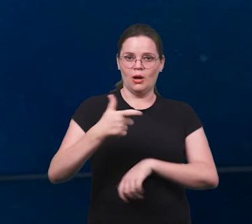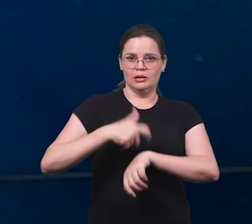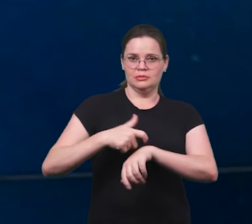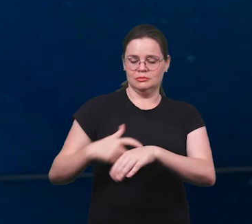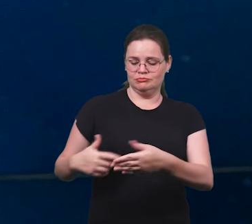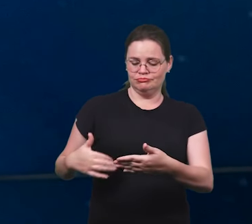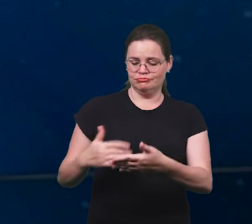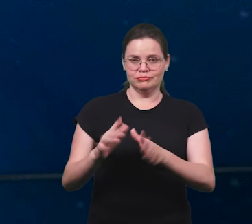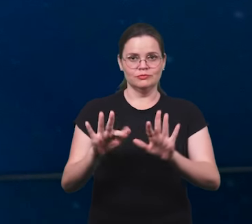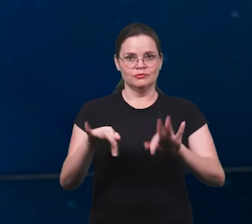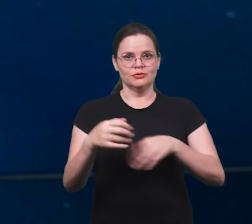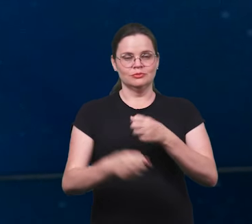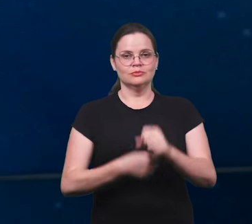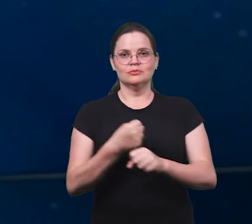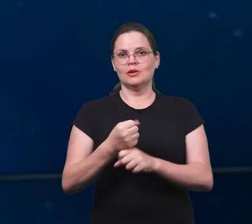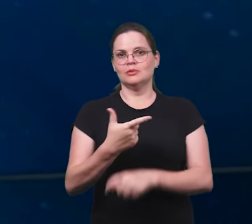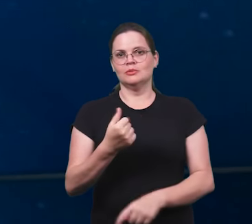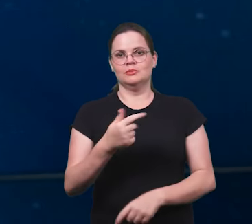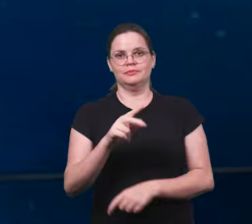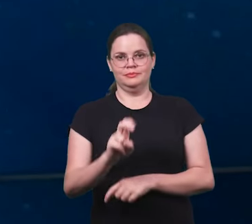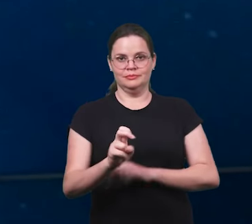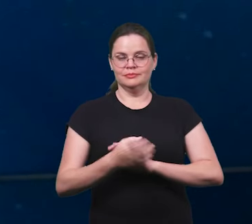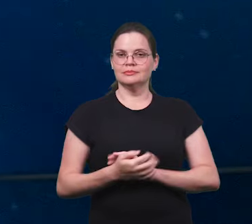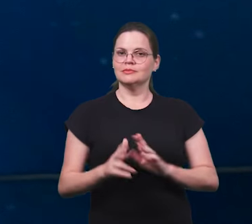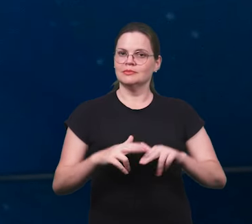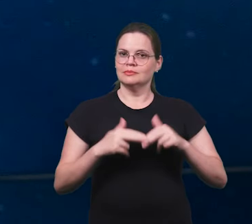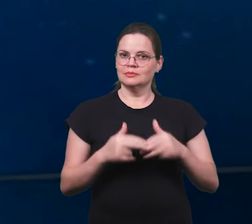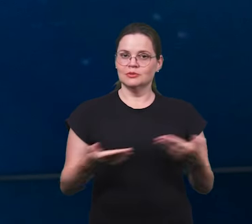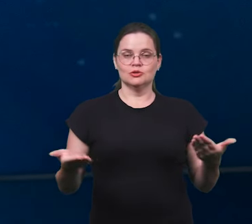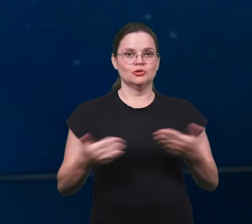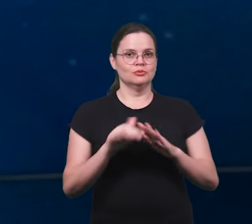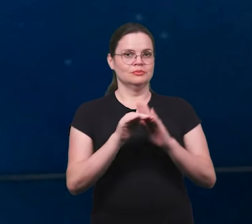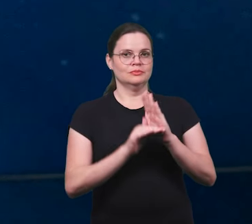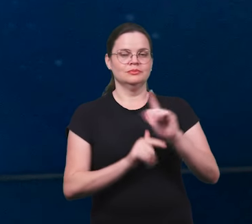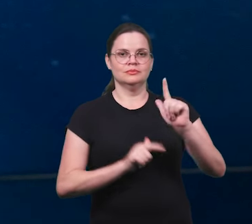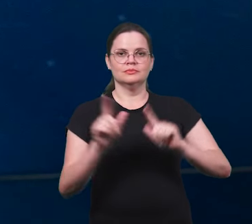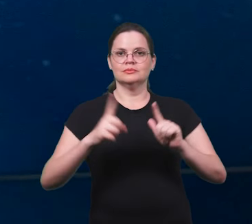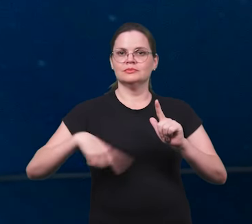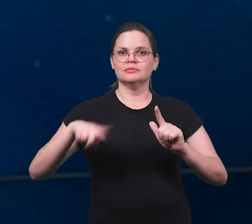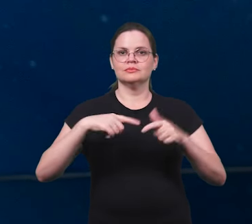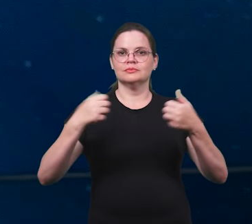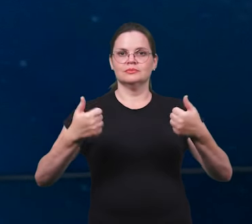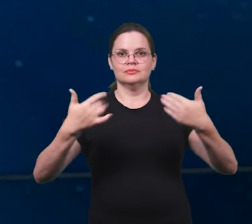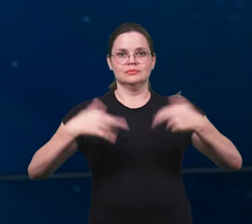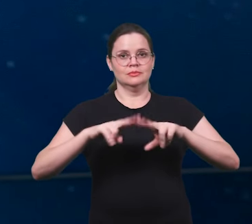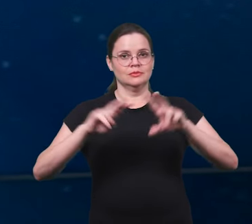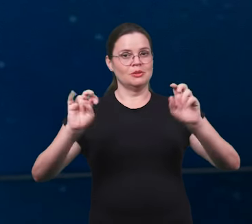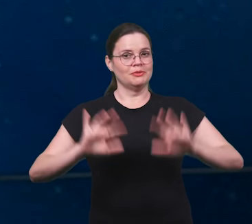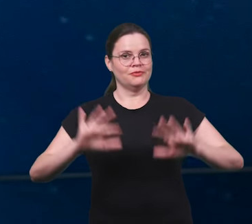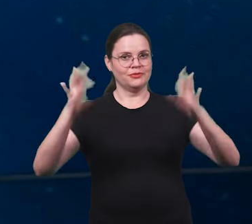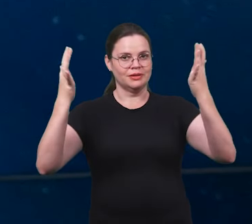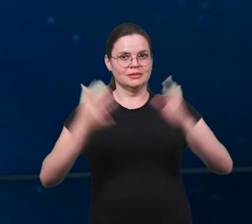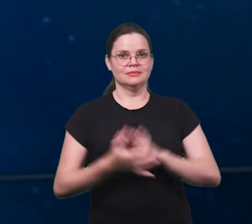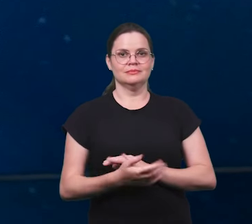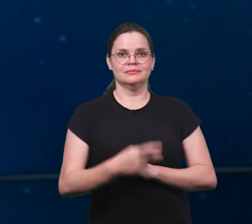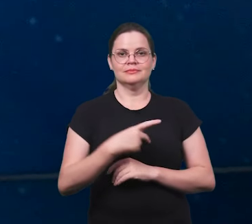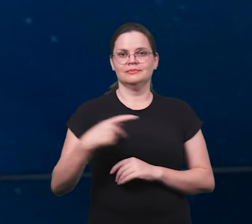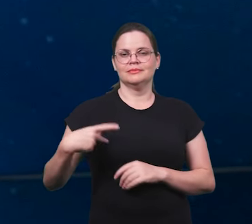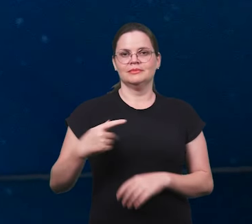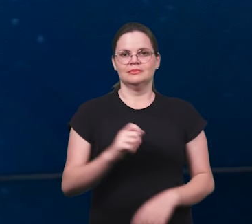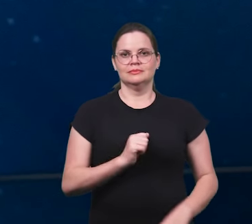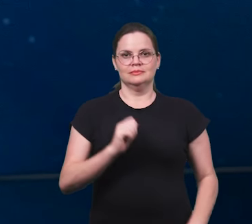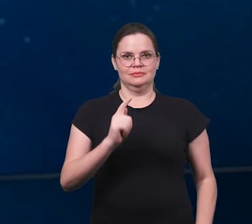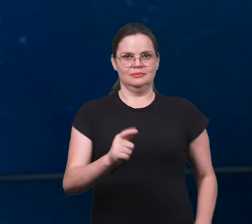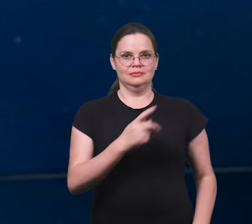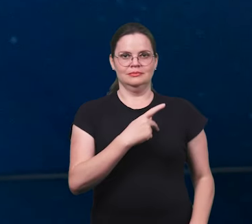poucos dias para terminar o ano de 2025. Por isso, no programa de hoje, vamos falar sobre festas. O pastor